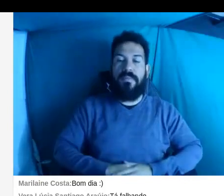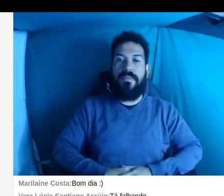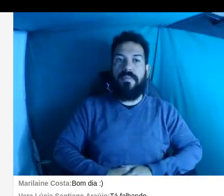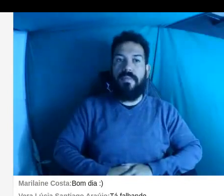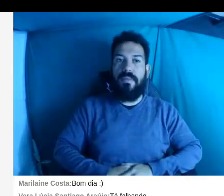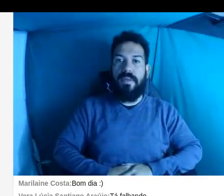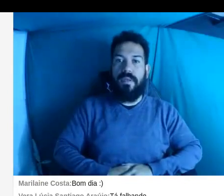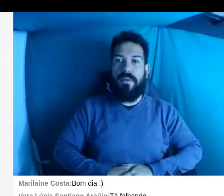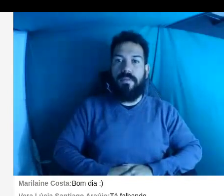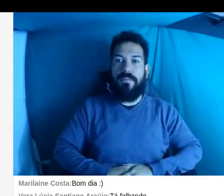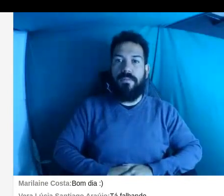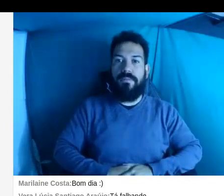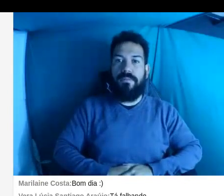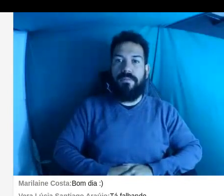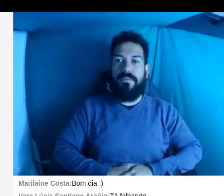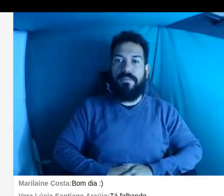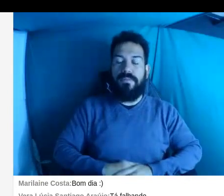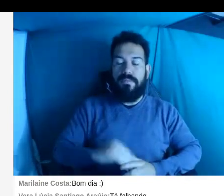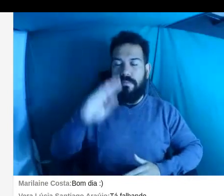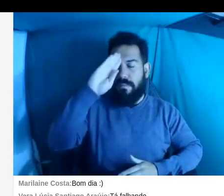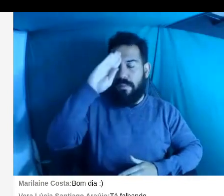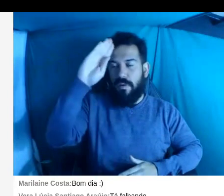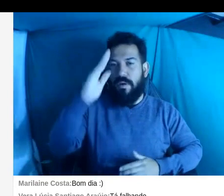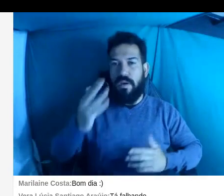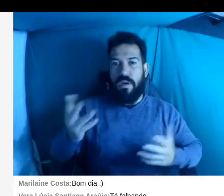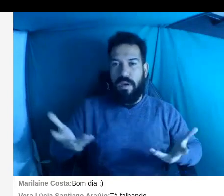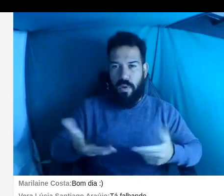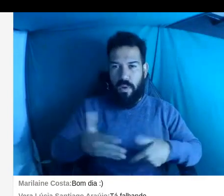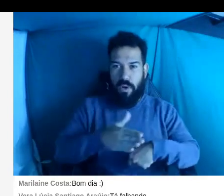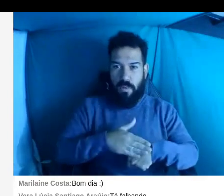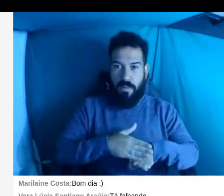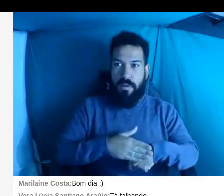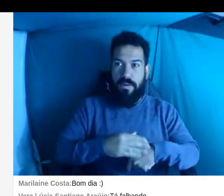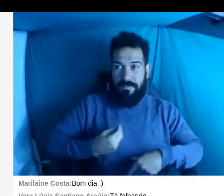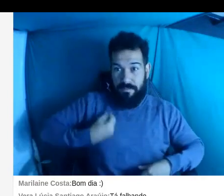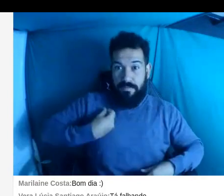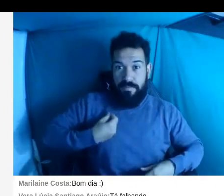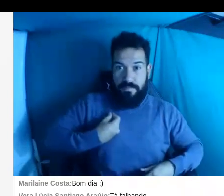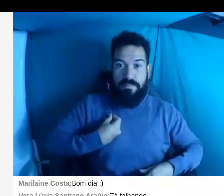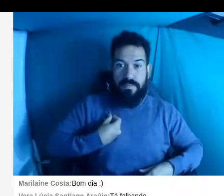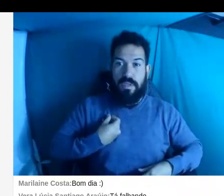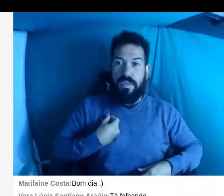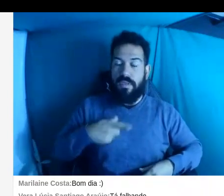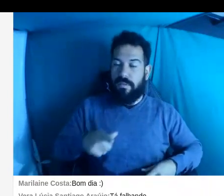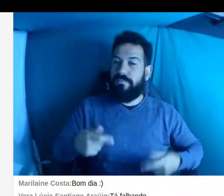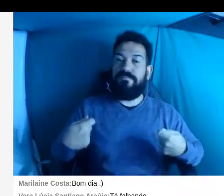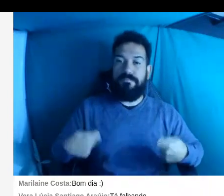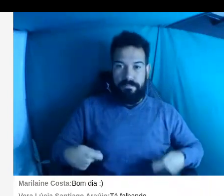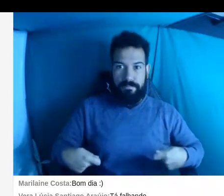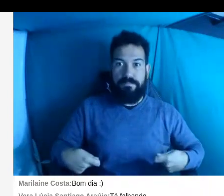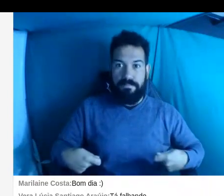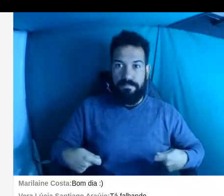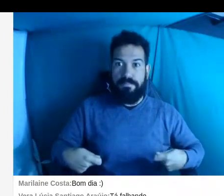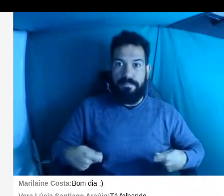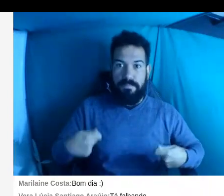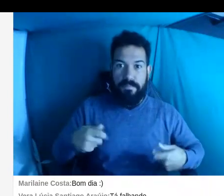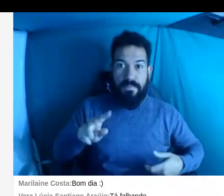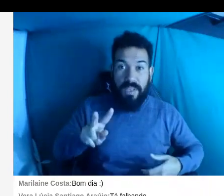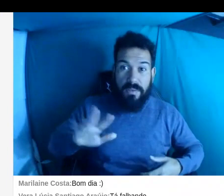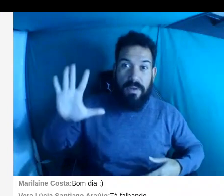principalmente no momento em que a gente vive, que é necessário valorizar